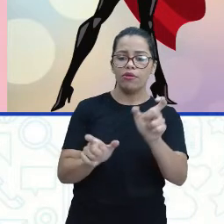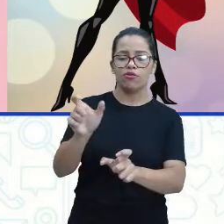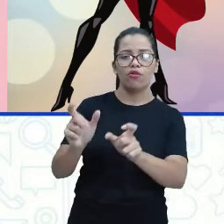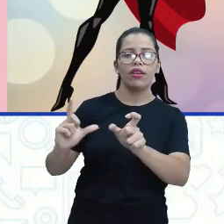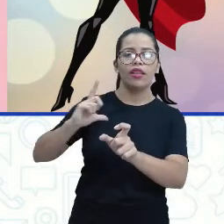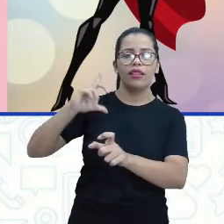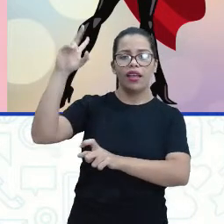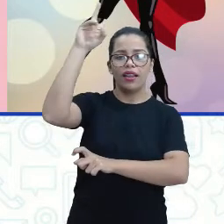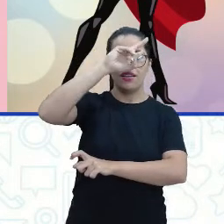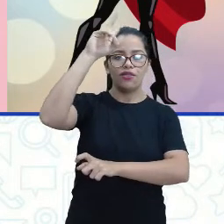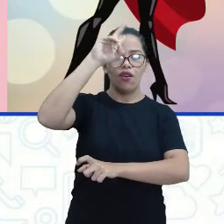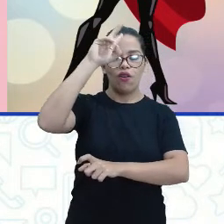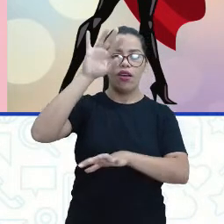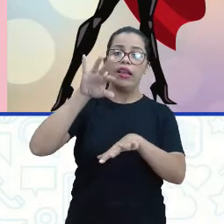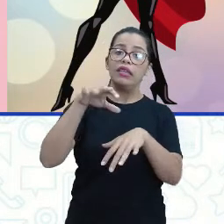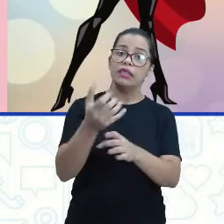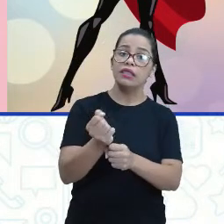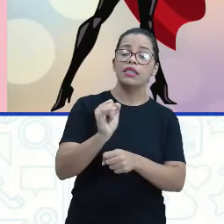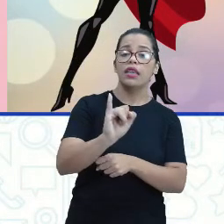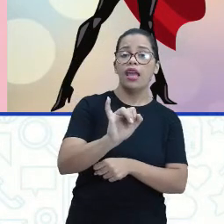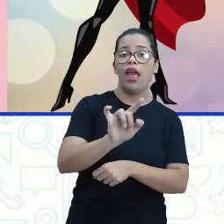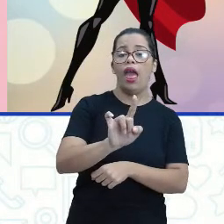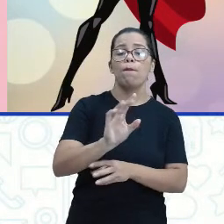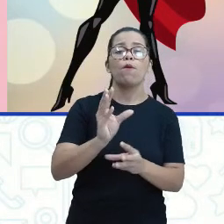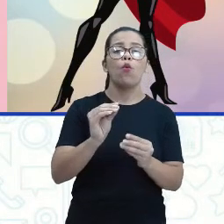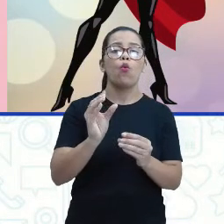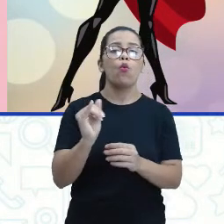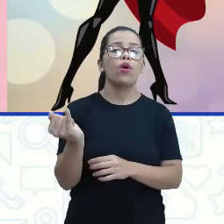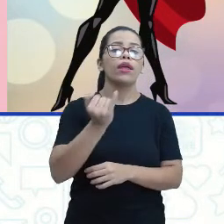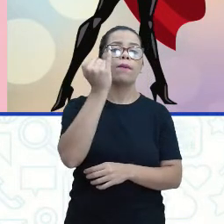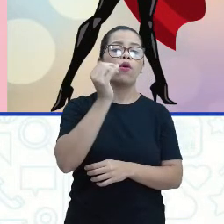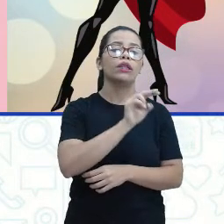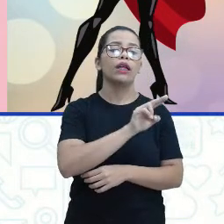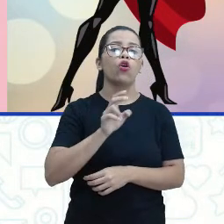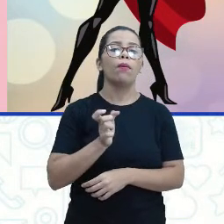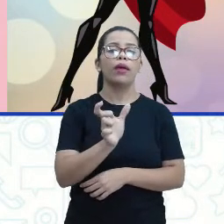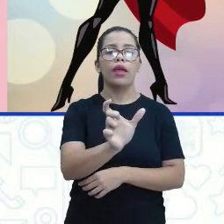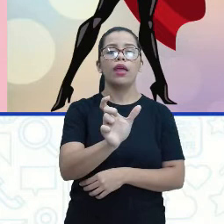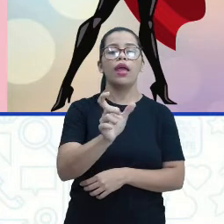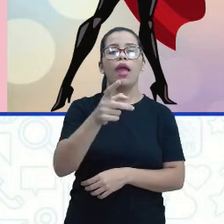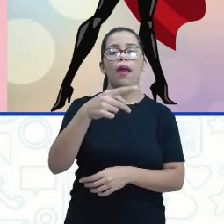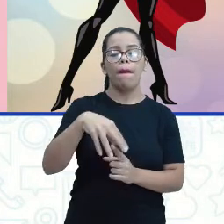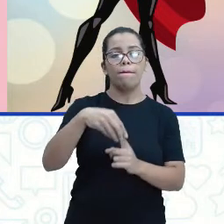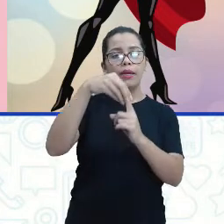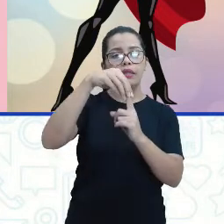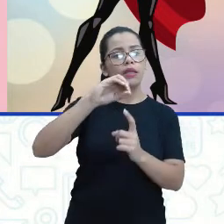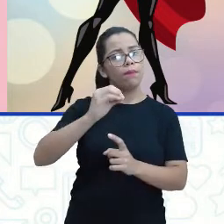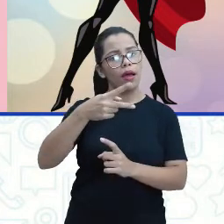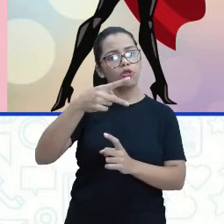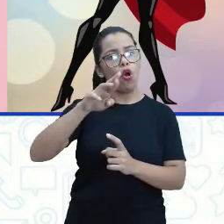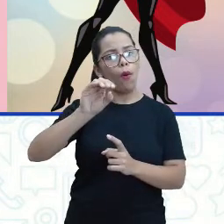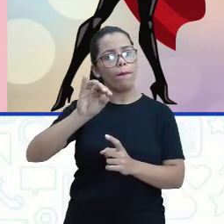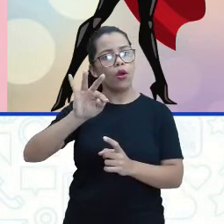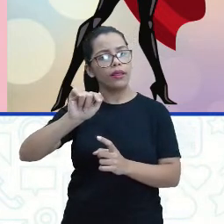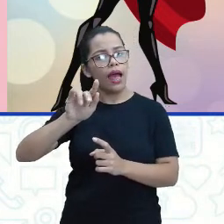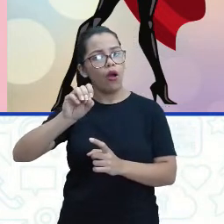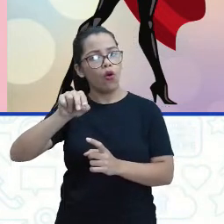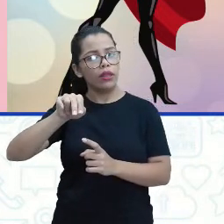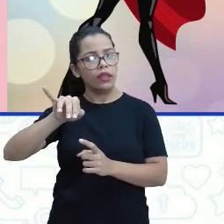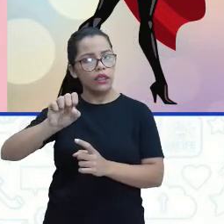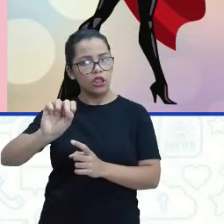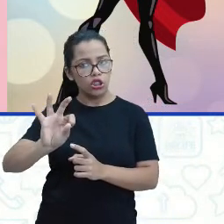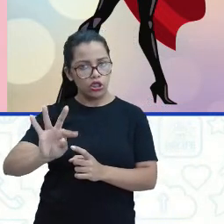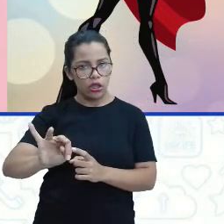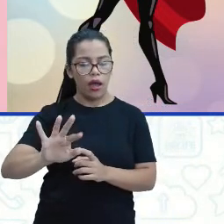na história. Se forem muito importantes, são chamados de personagens principais ou protagonistas.